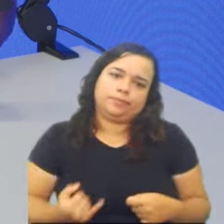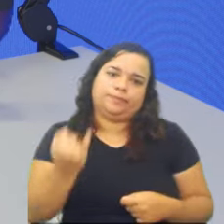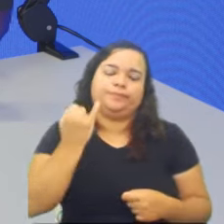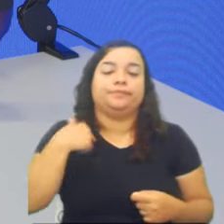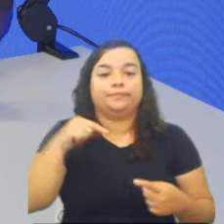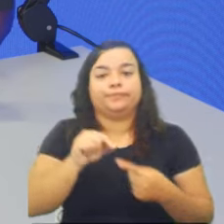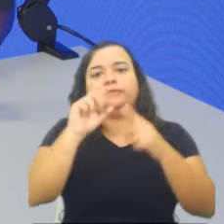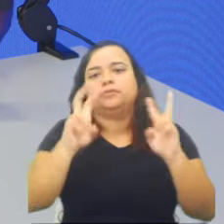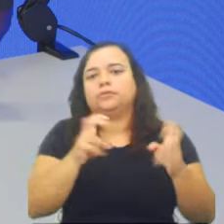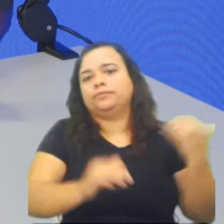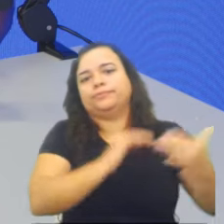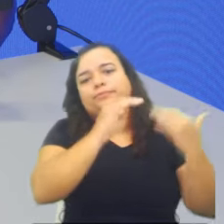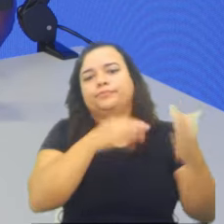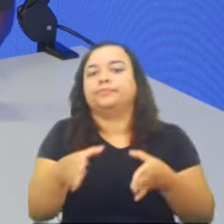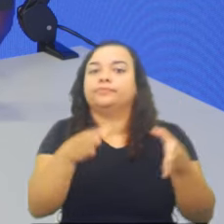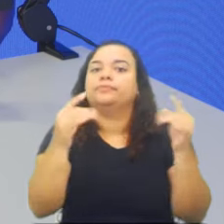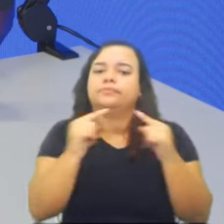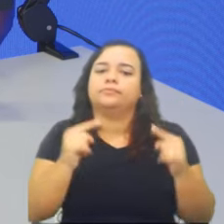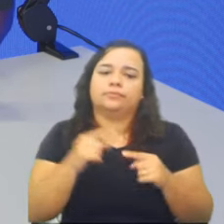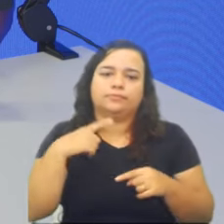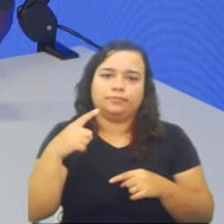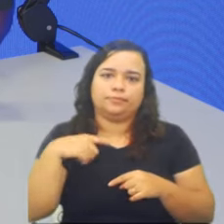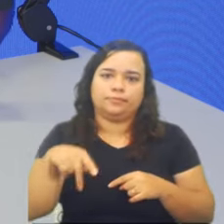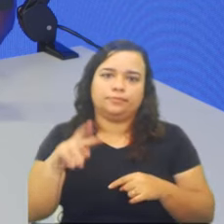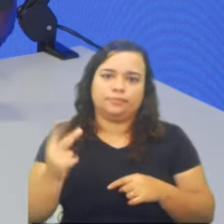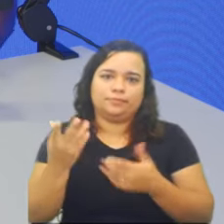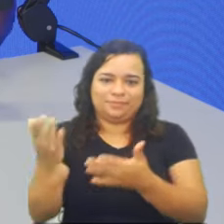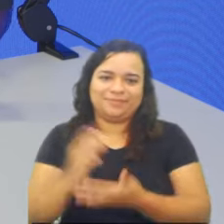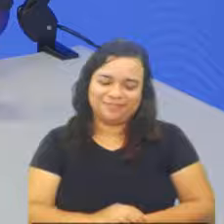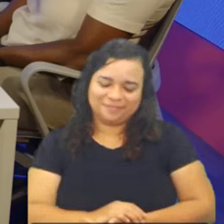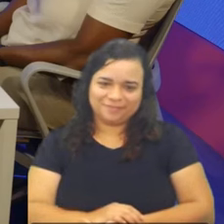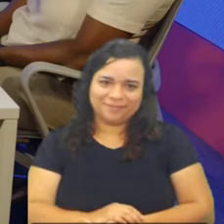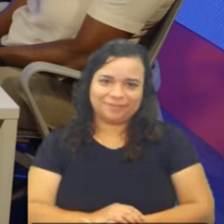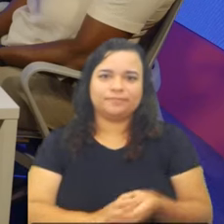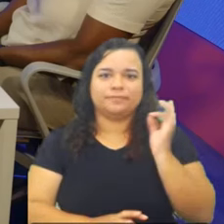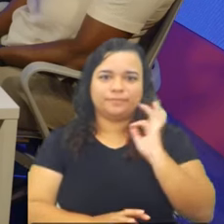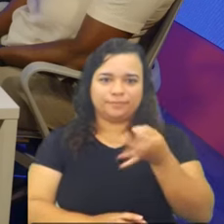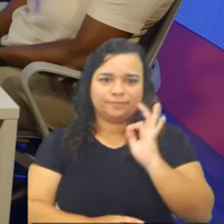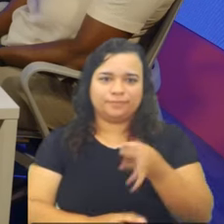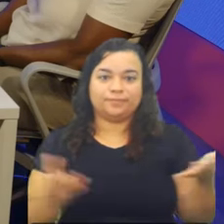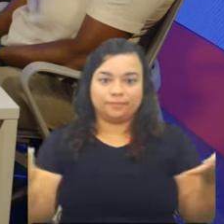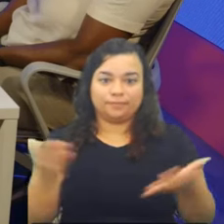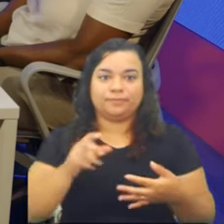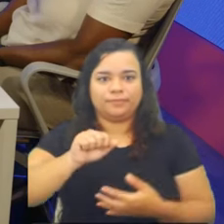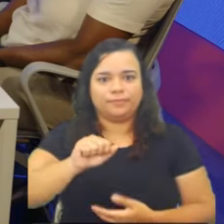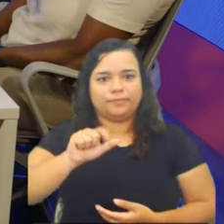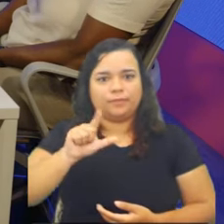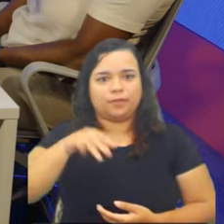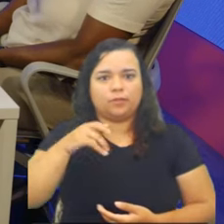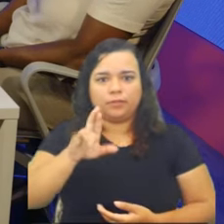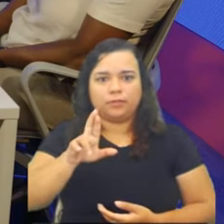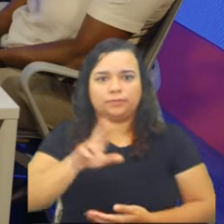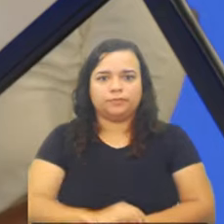esse é meu ponto aqui sobre evolução temos um caminho pela frente ou pH é vou passar pro Almir